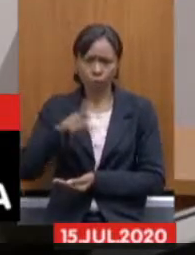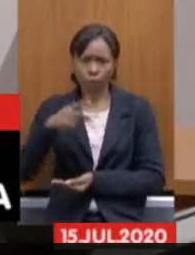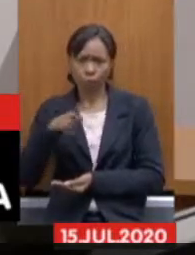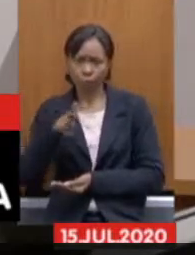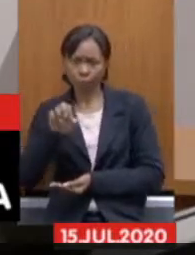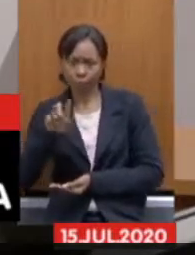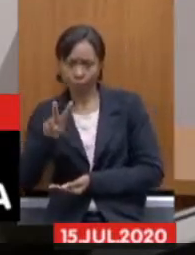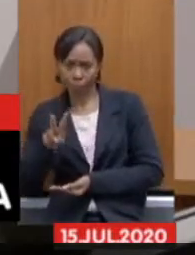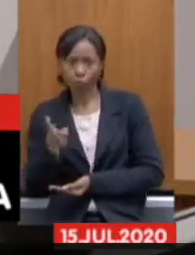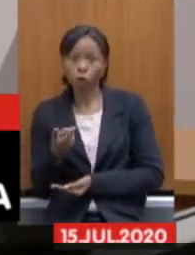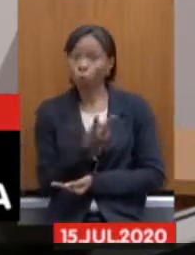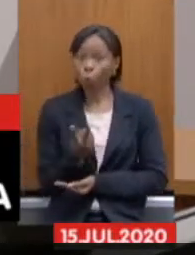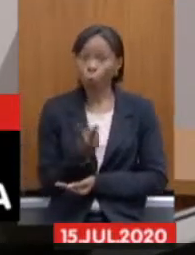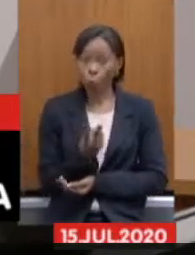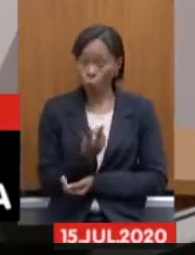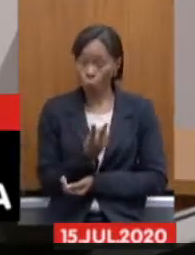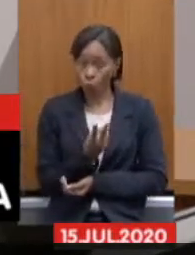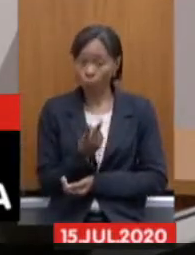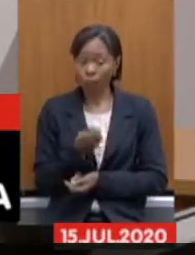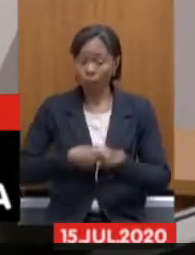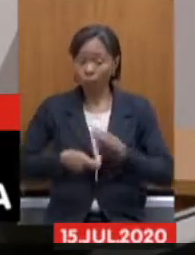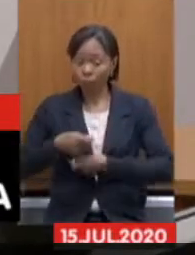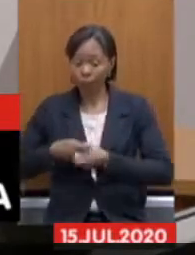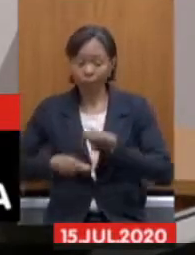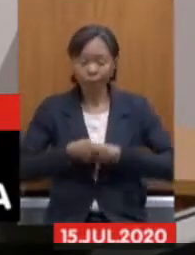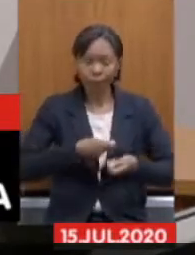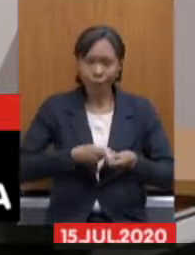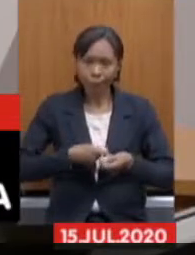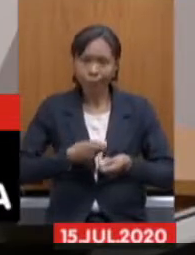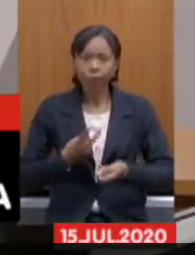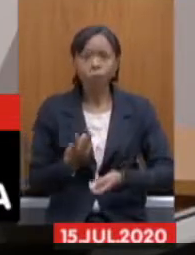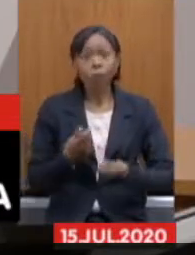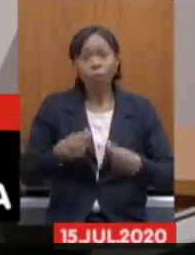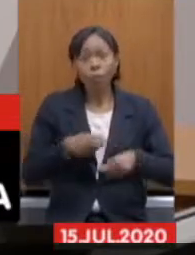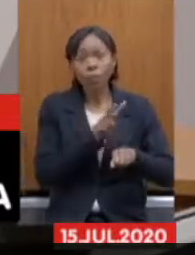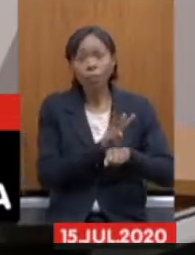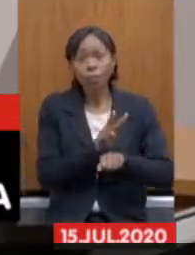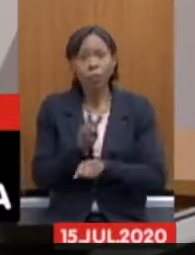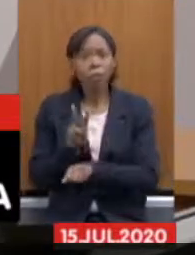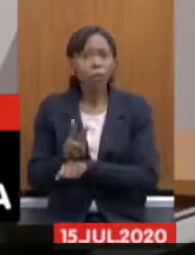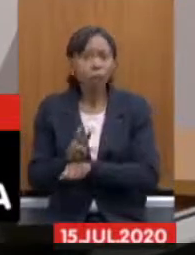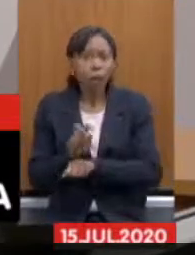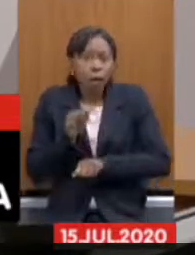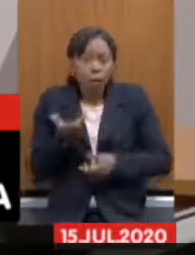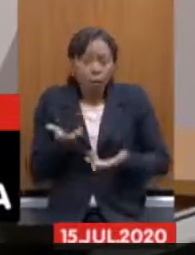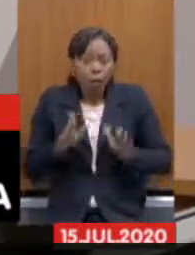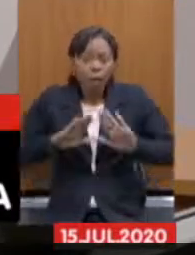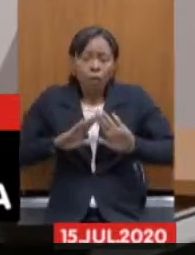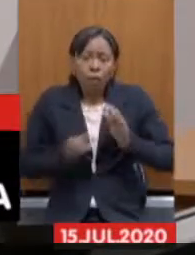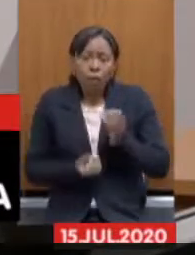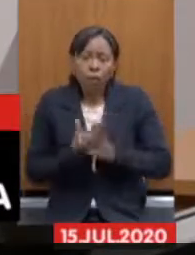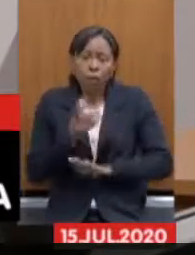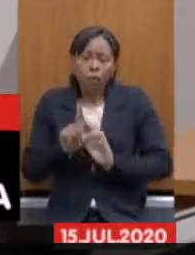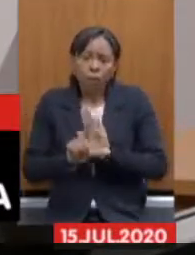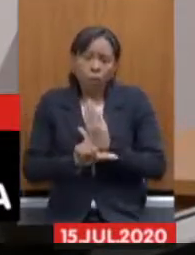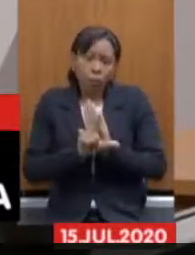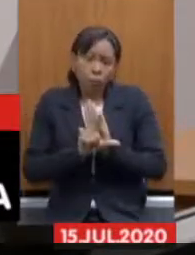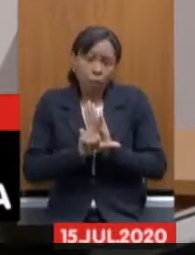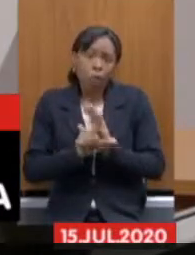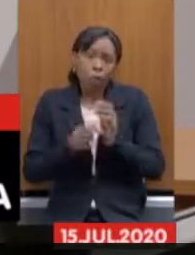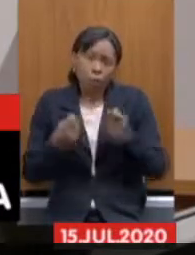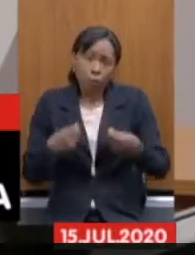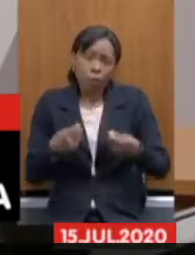os dois fios creme igeprev aqui vai para o posto para administrar eles tem que ter uma proteção a casa tem que criar leis criar condições